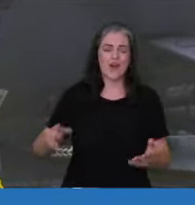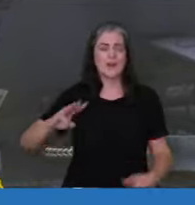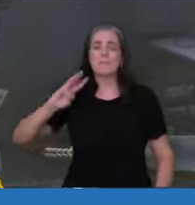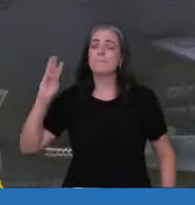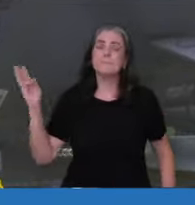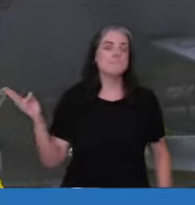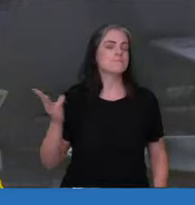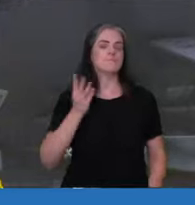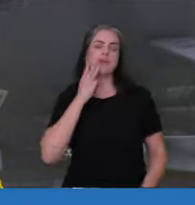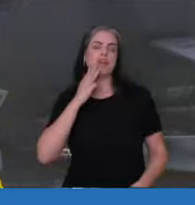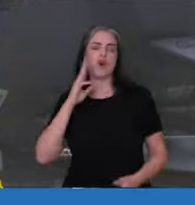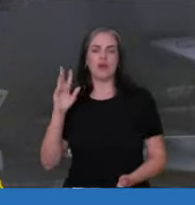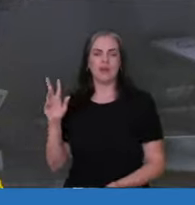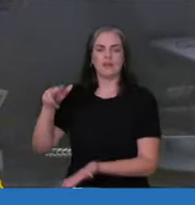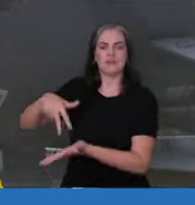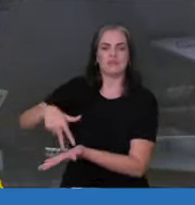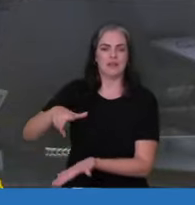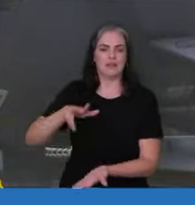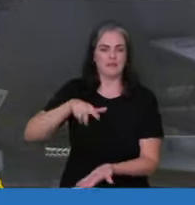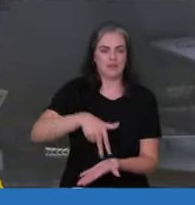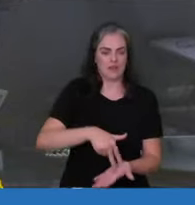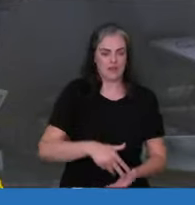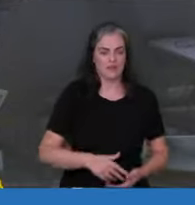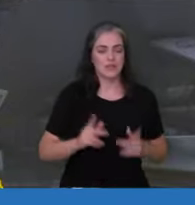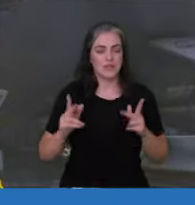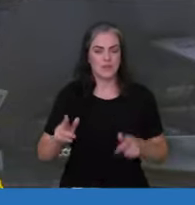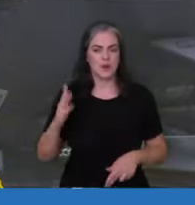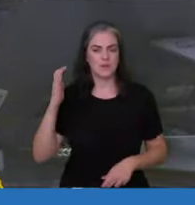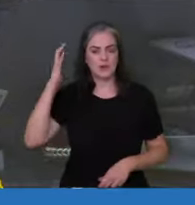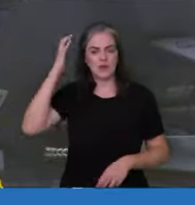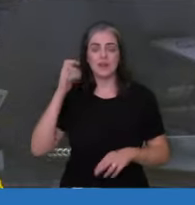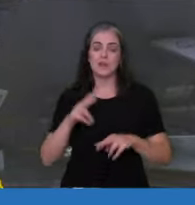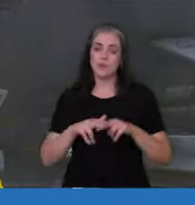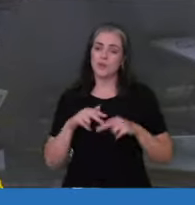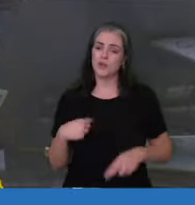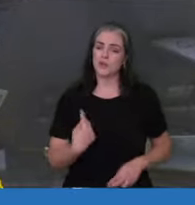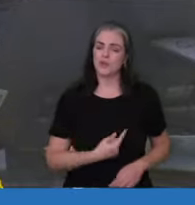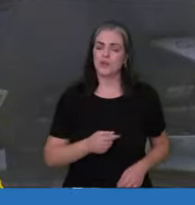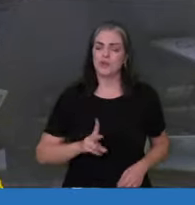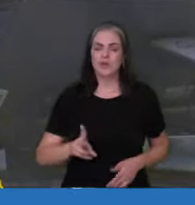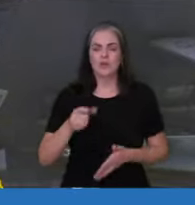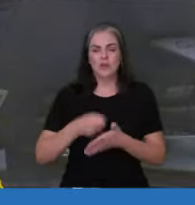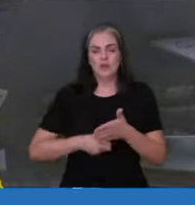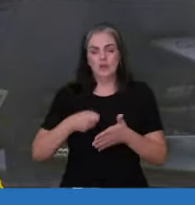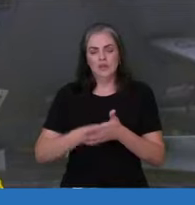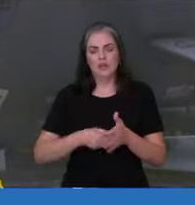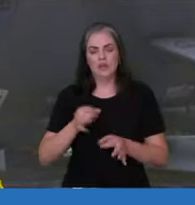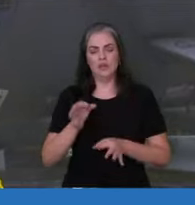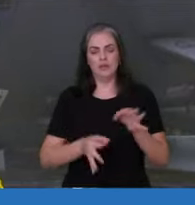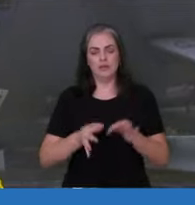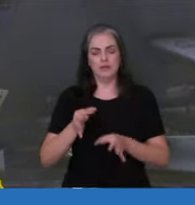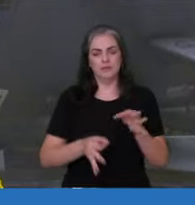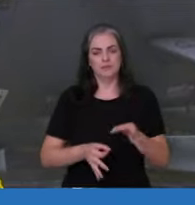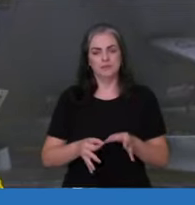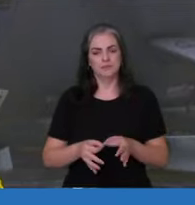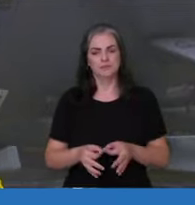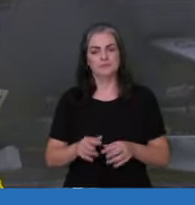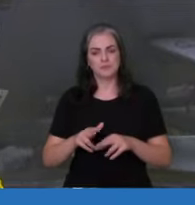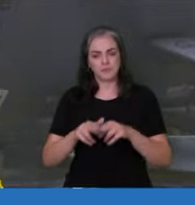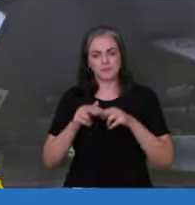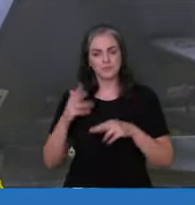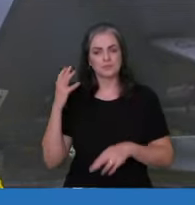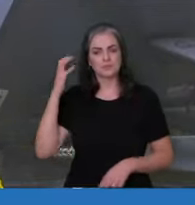Por tudo isso, nós seguiremos defendendo justiça por Marielle e seguiremos defendendo que